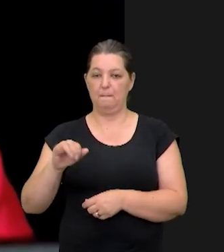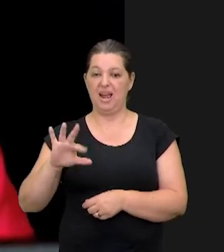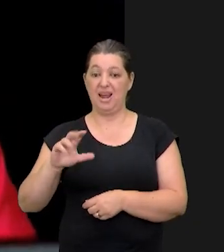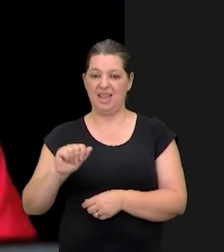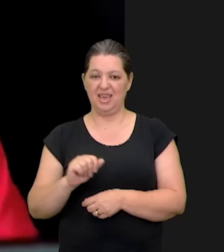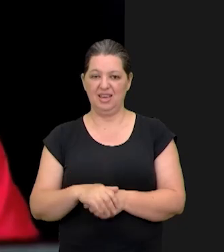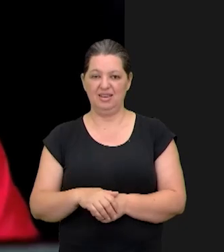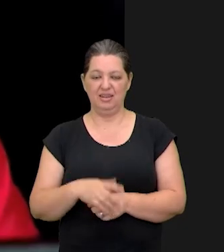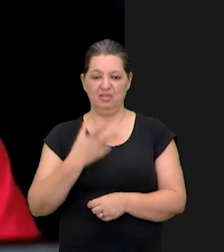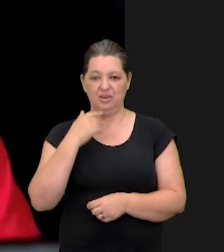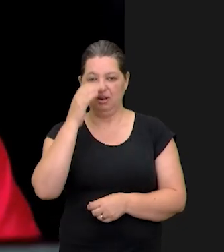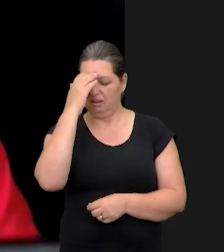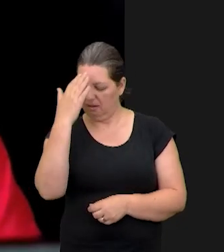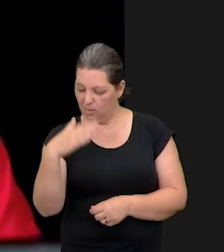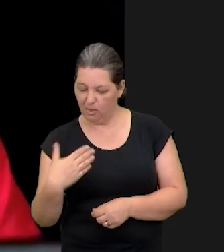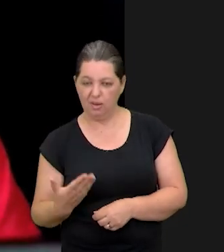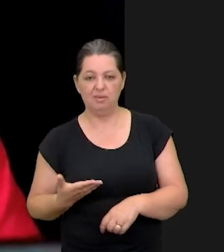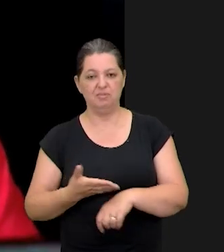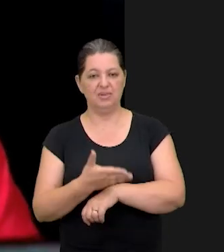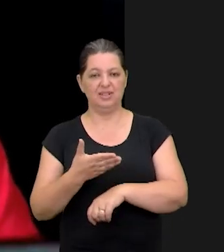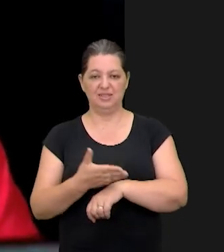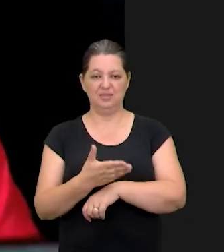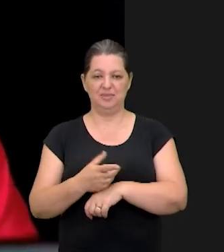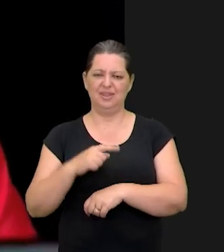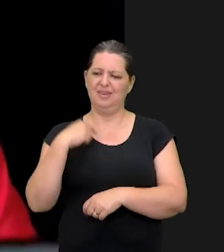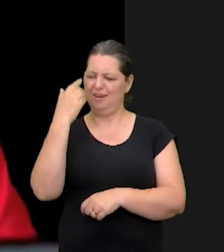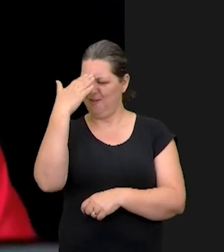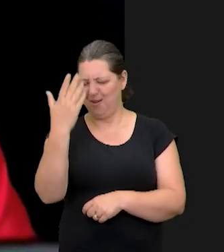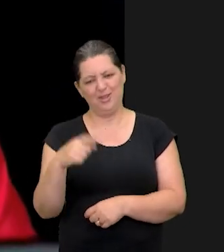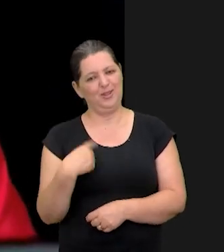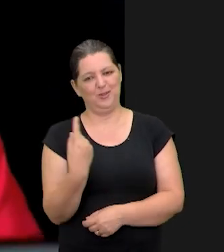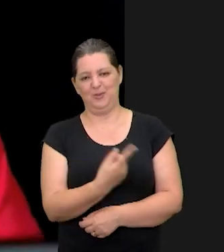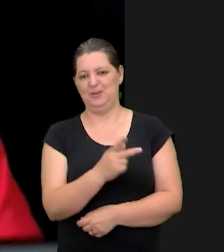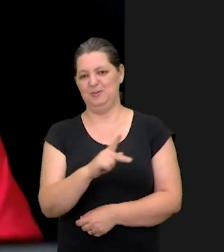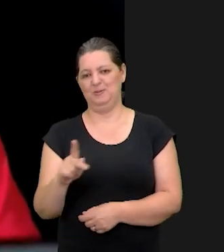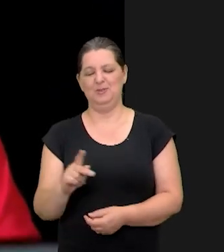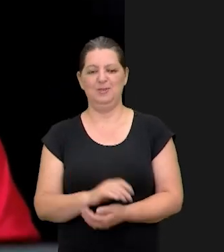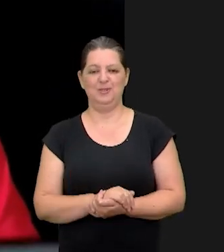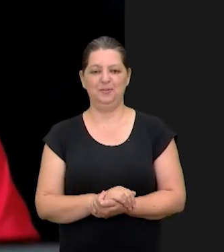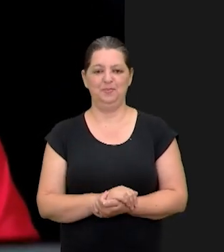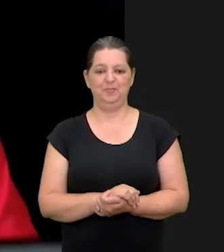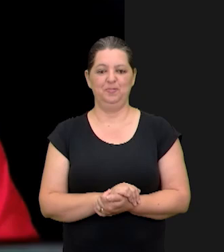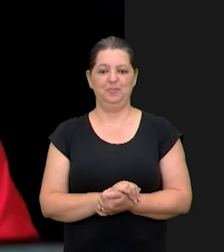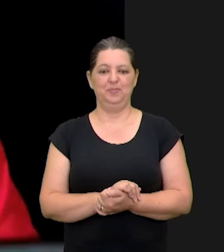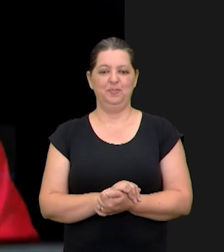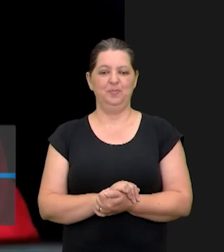Tereza, que falou que é uma honra estar conosco aqui. A honra é nossa, professora. Olha, a